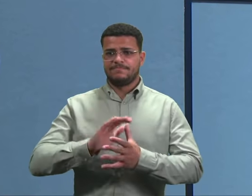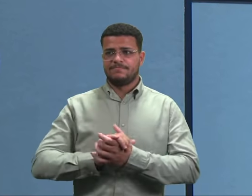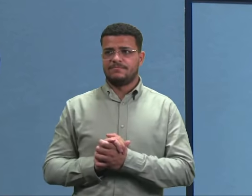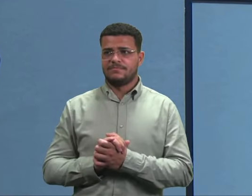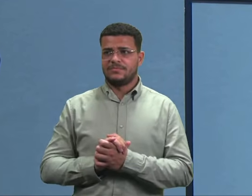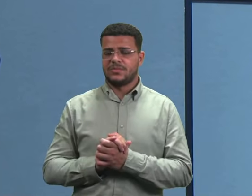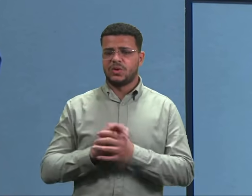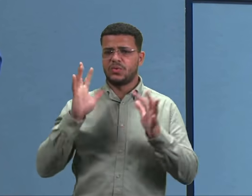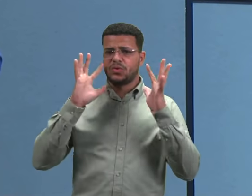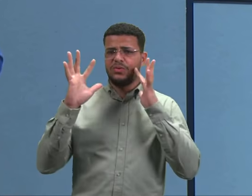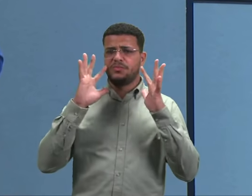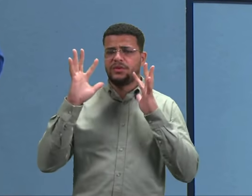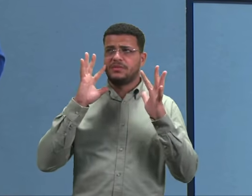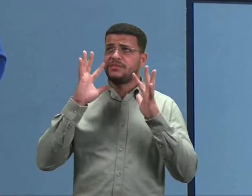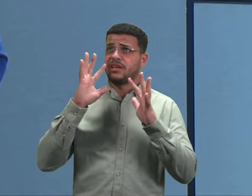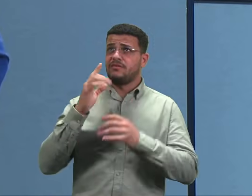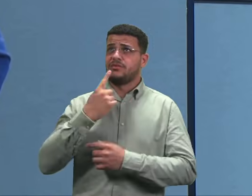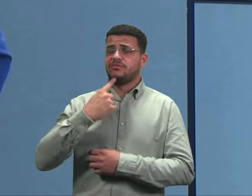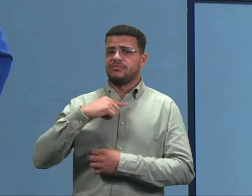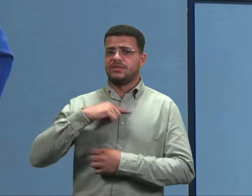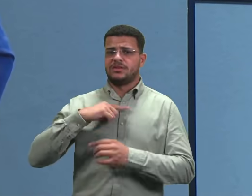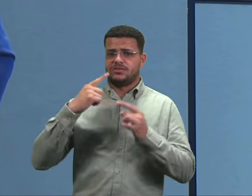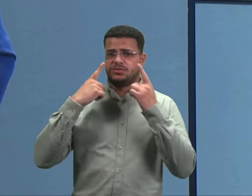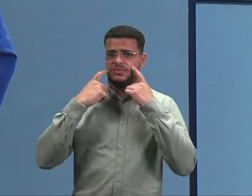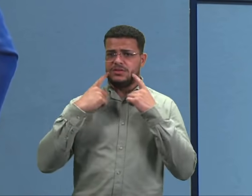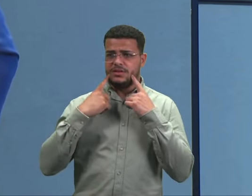quando eu me lembro, eu tenho vontade de chorar às vezes.